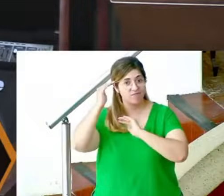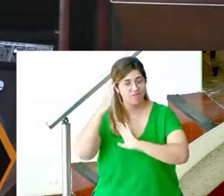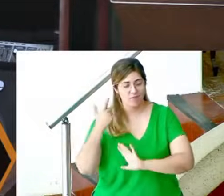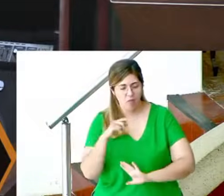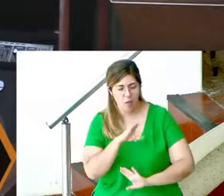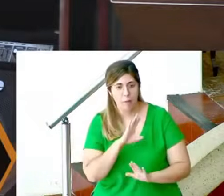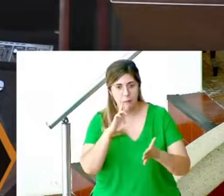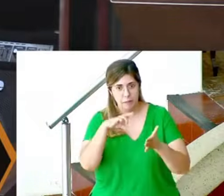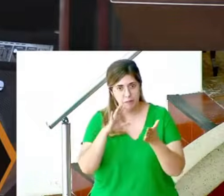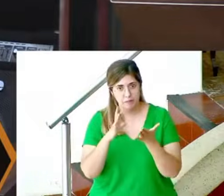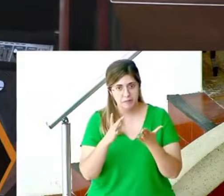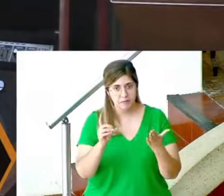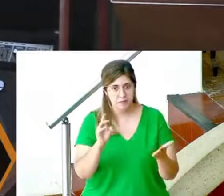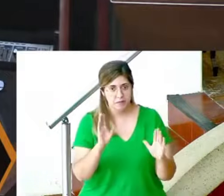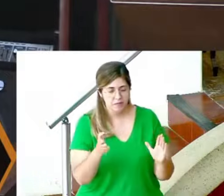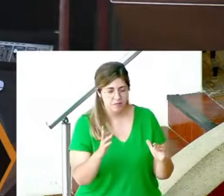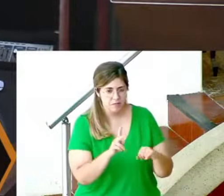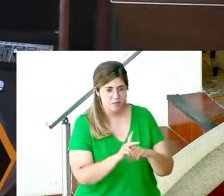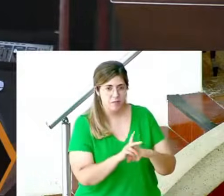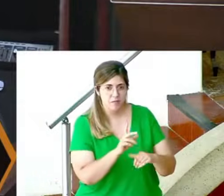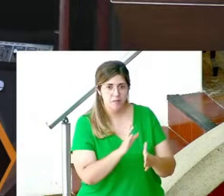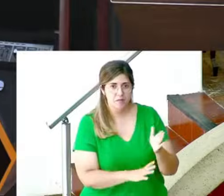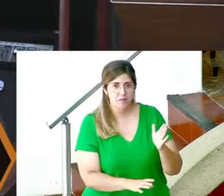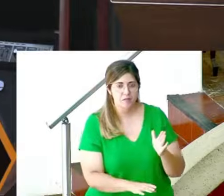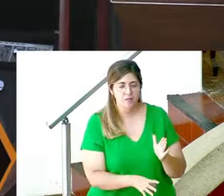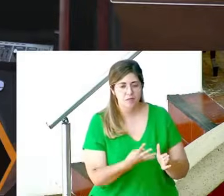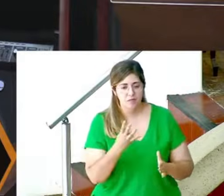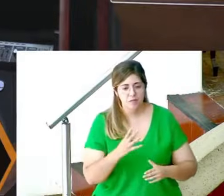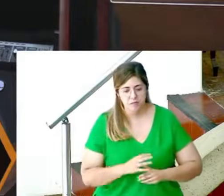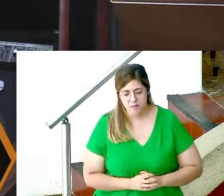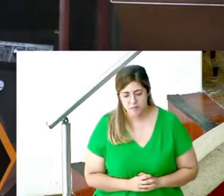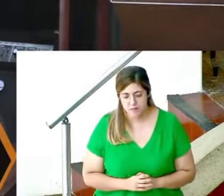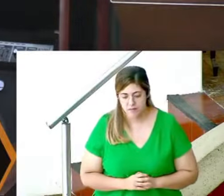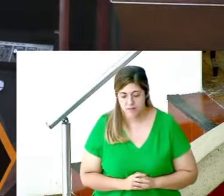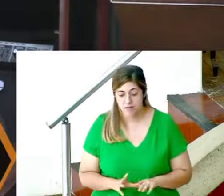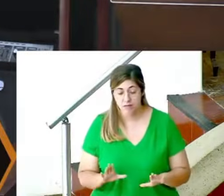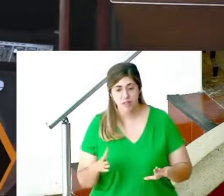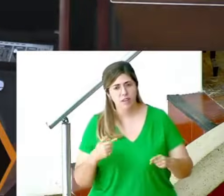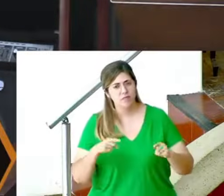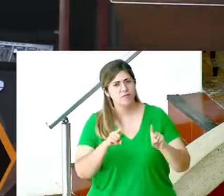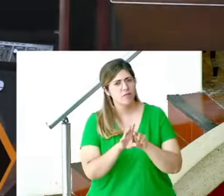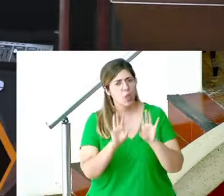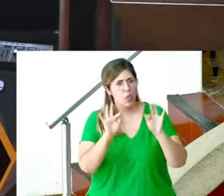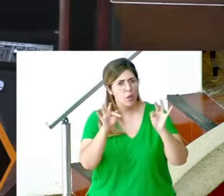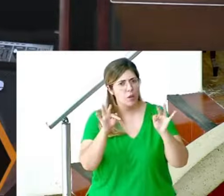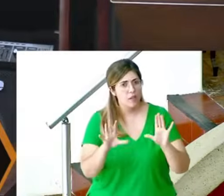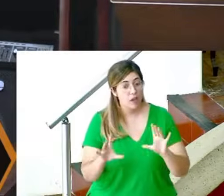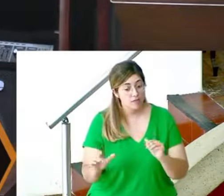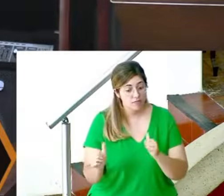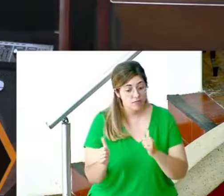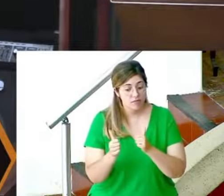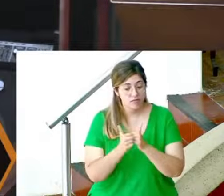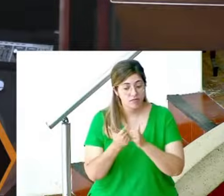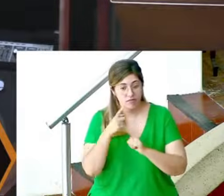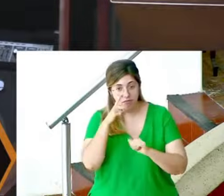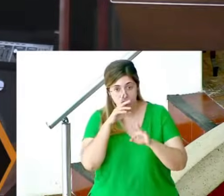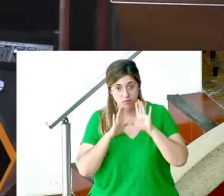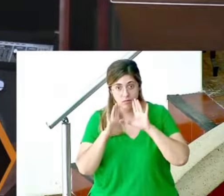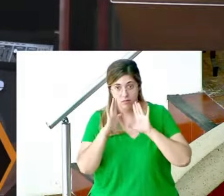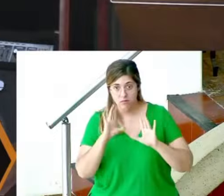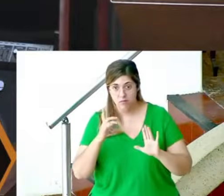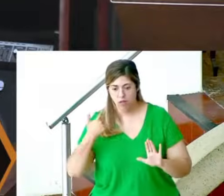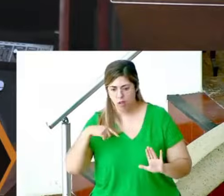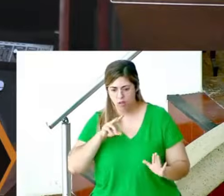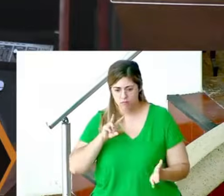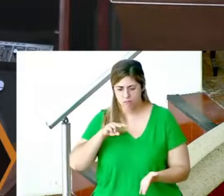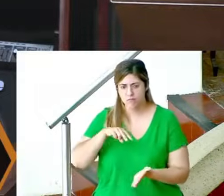assim: ora, o fim de todas as coisas está próximo. Sede, portanto, criteriosos e sóbrios, a